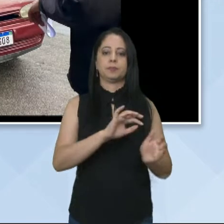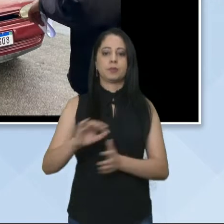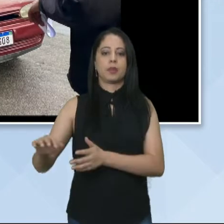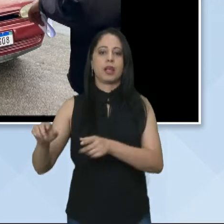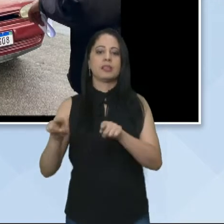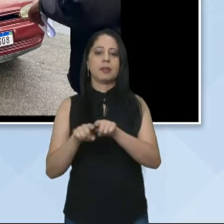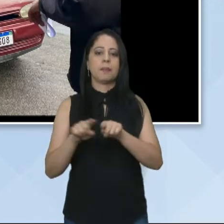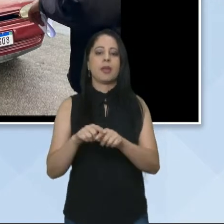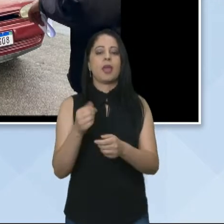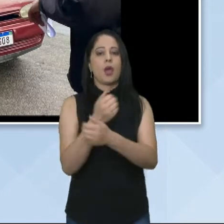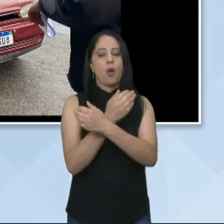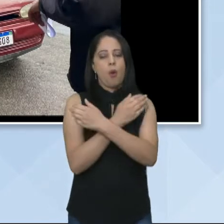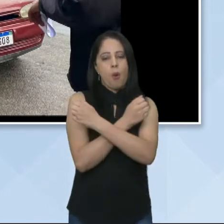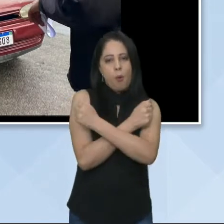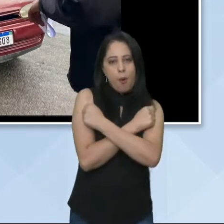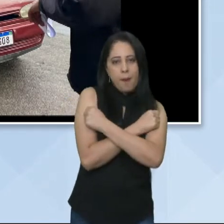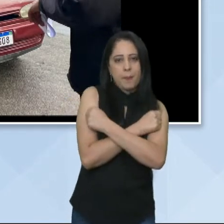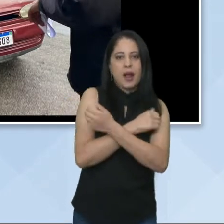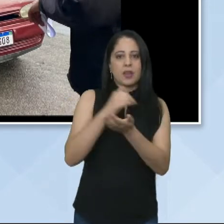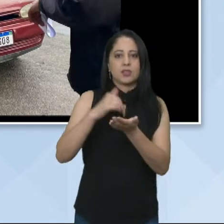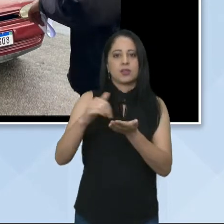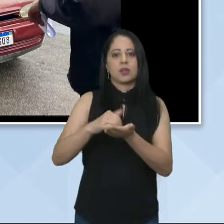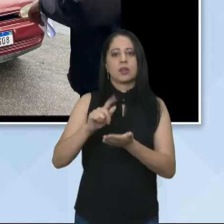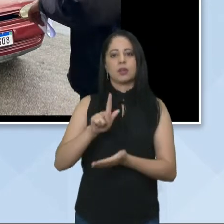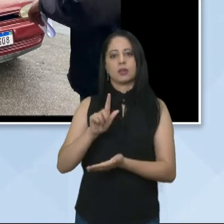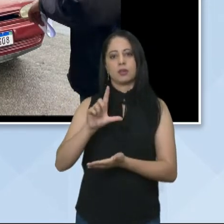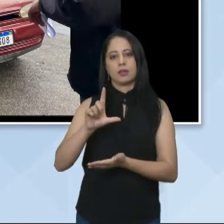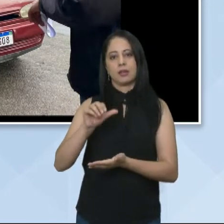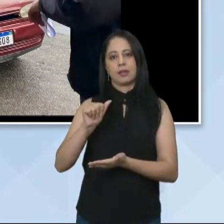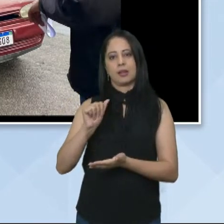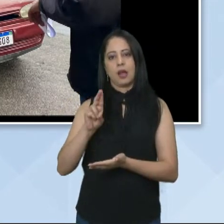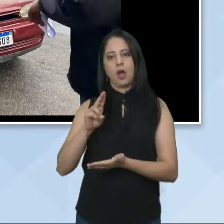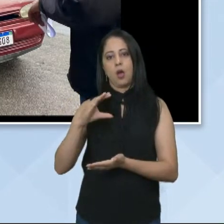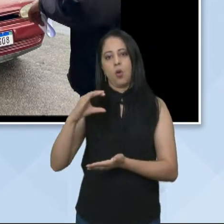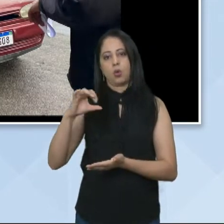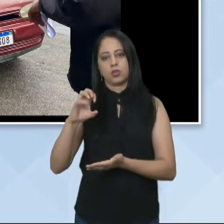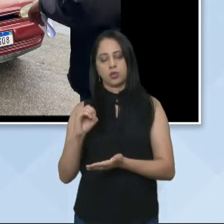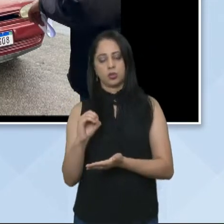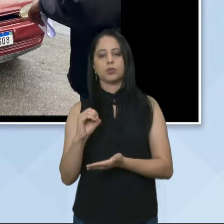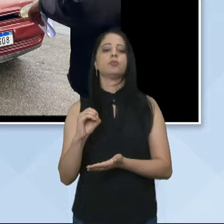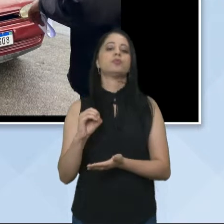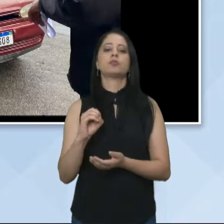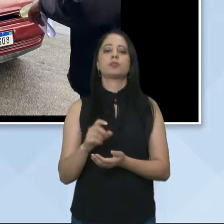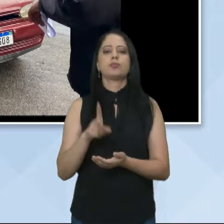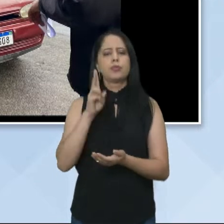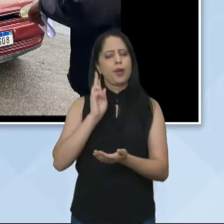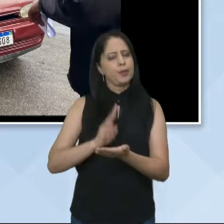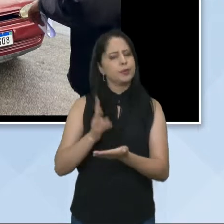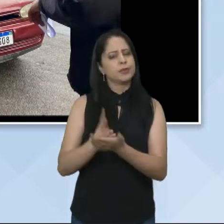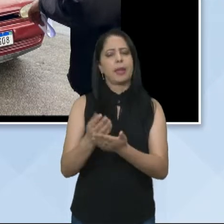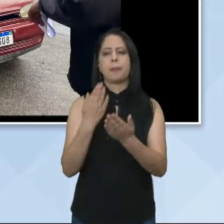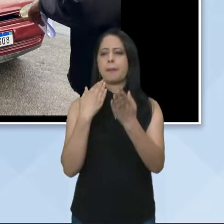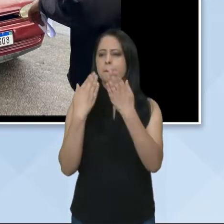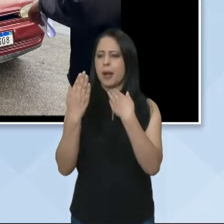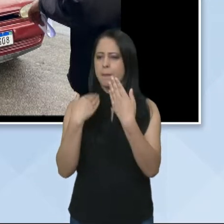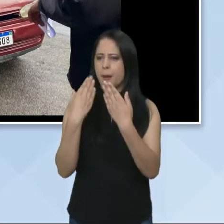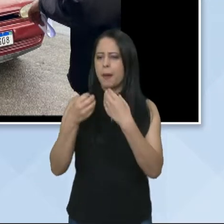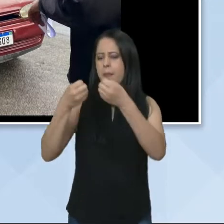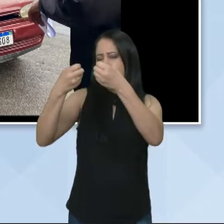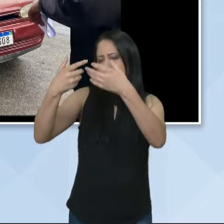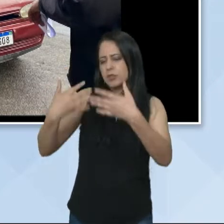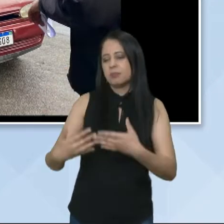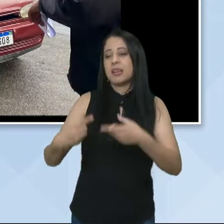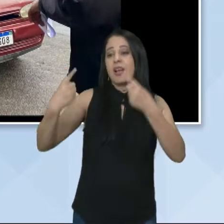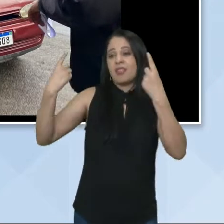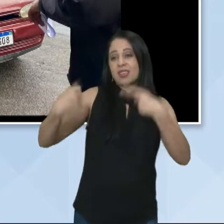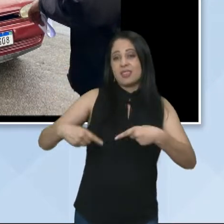aqui para o secretário de mobilidade, o Glaucio, que tenho falado de forma constante sobre os desafios